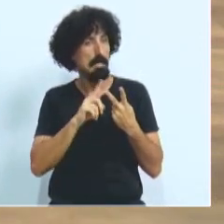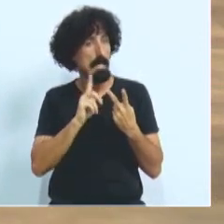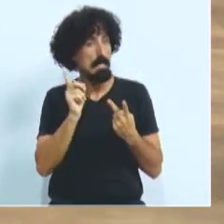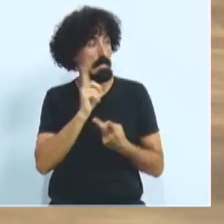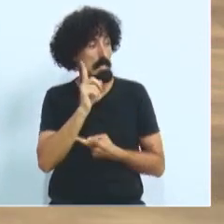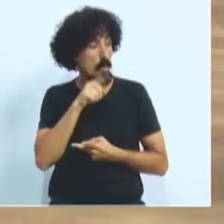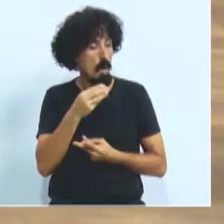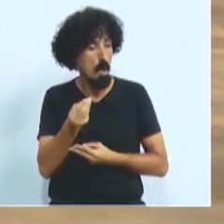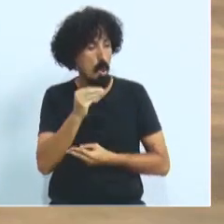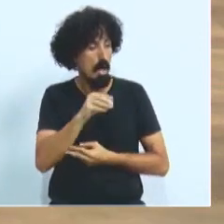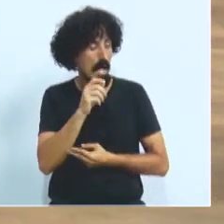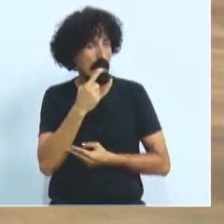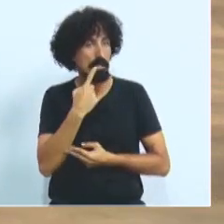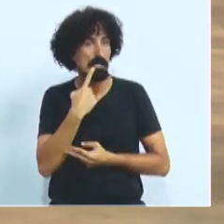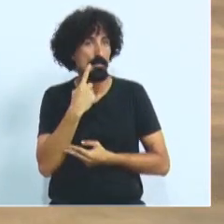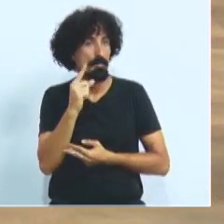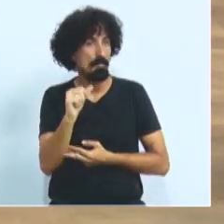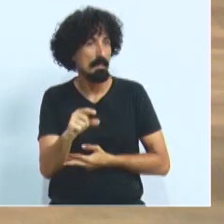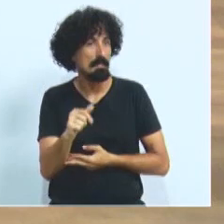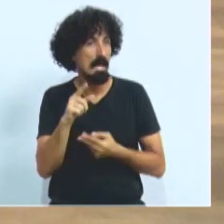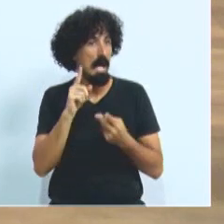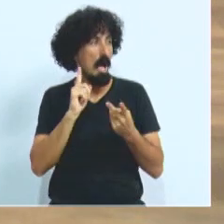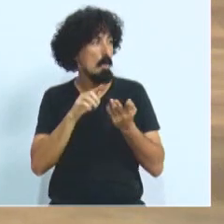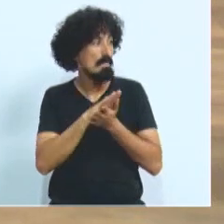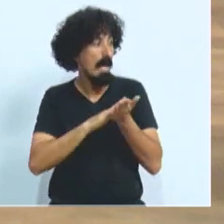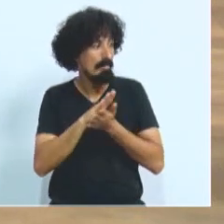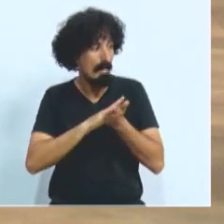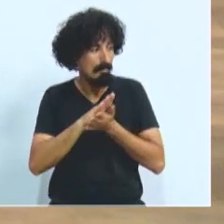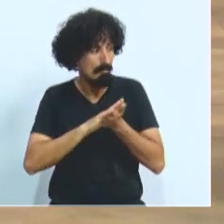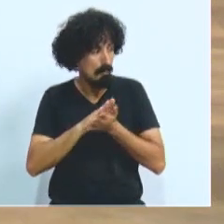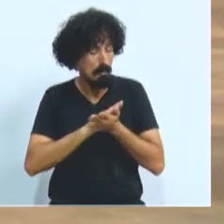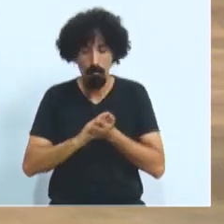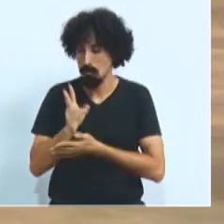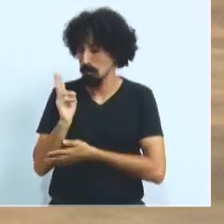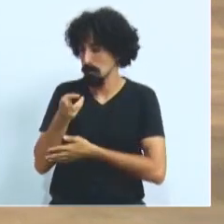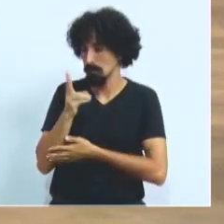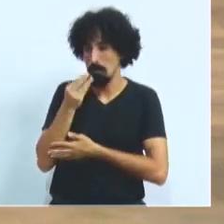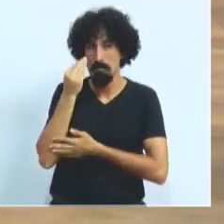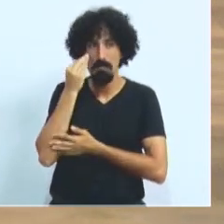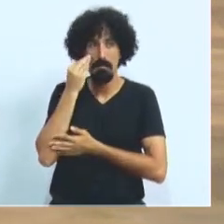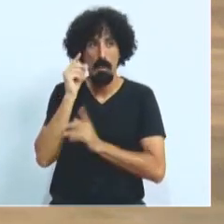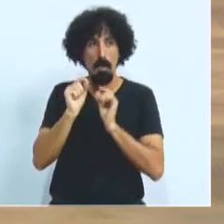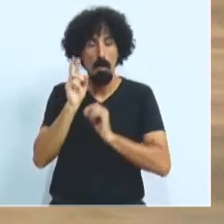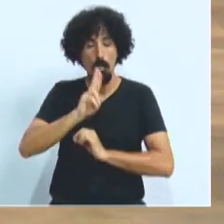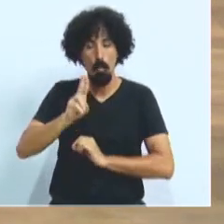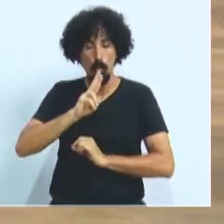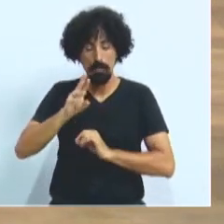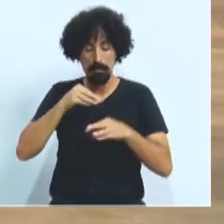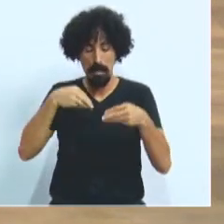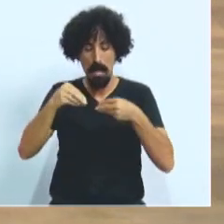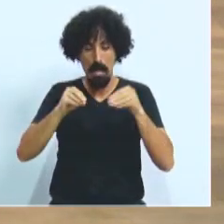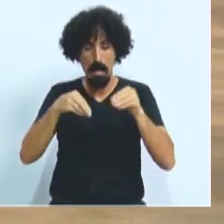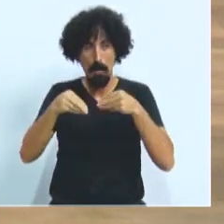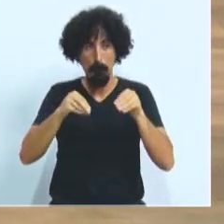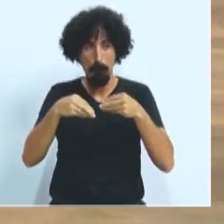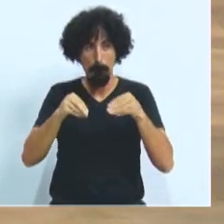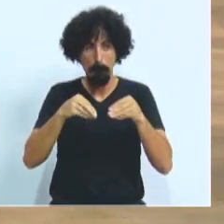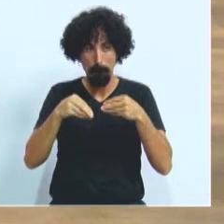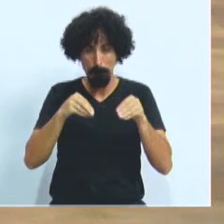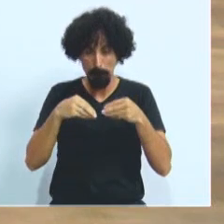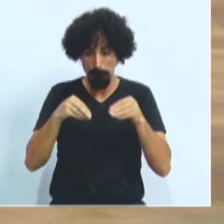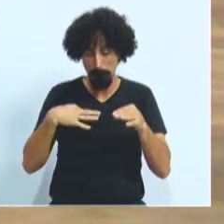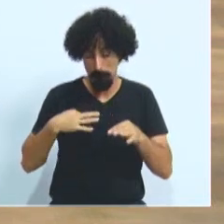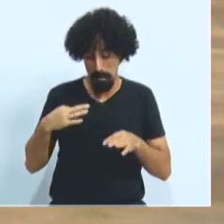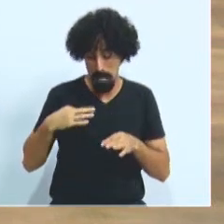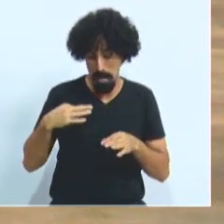colocar sal, não colocar produto. De forma nenhuma. Sempre tentar estancar com tecido limpo. Se tiver soro